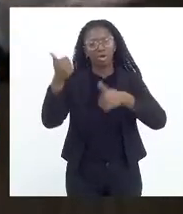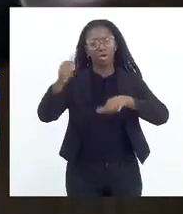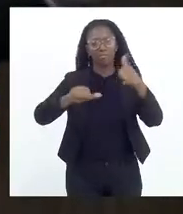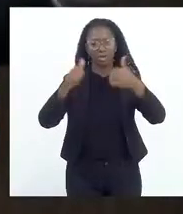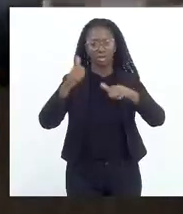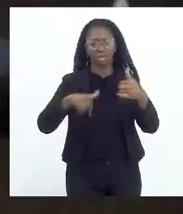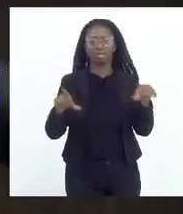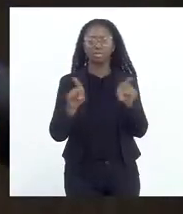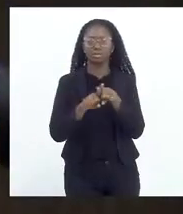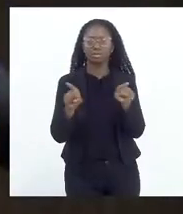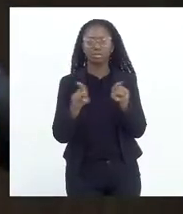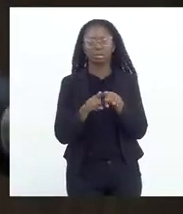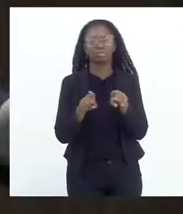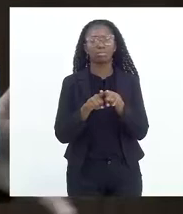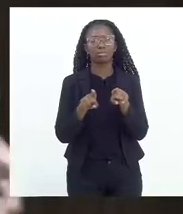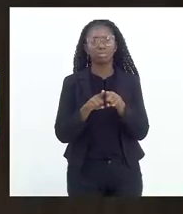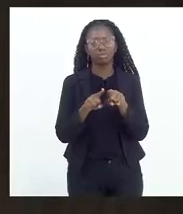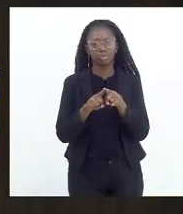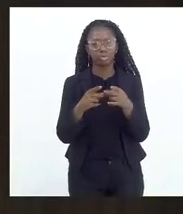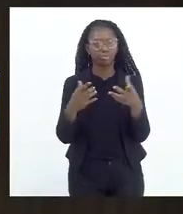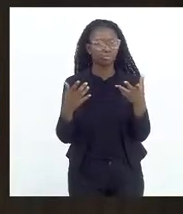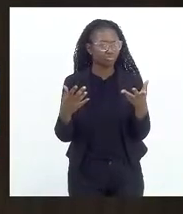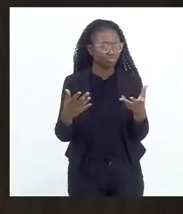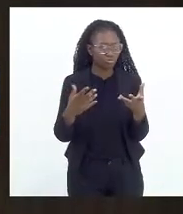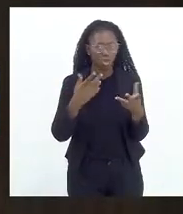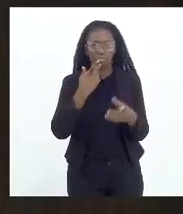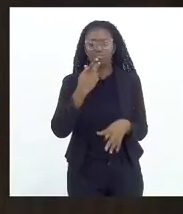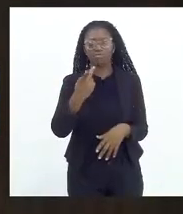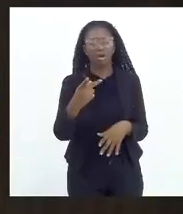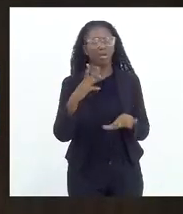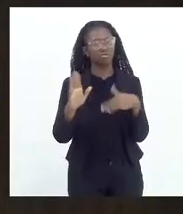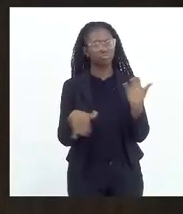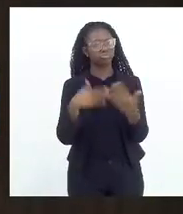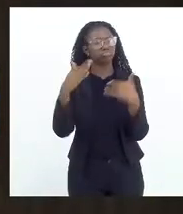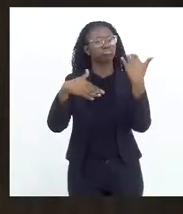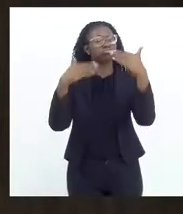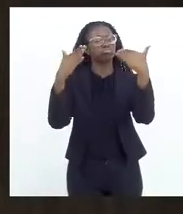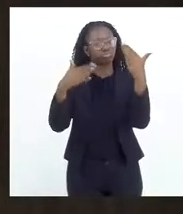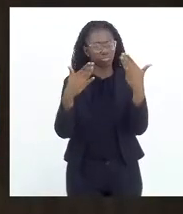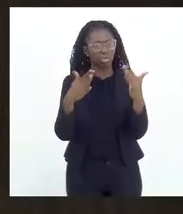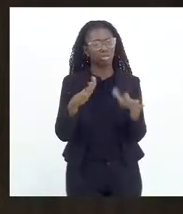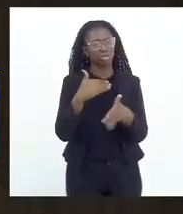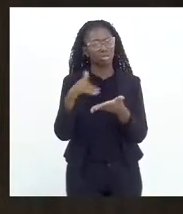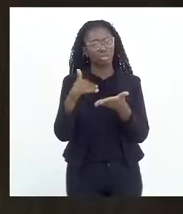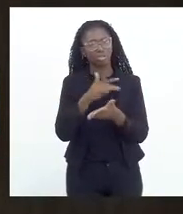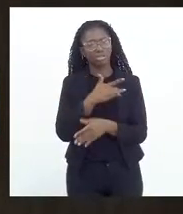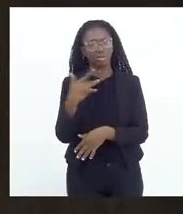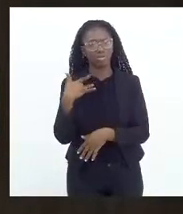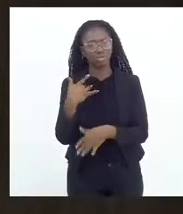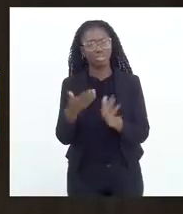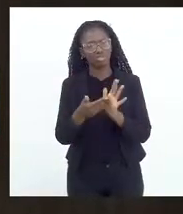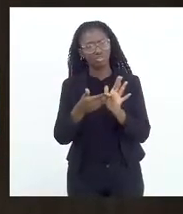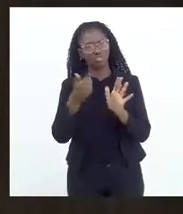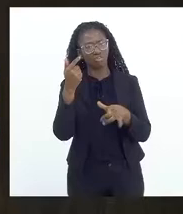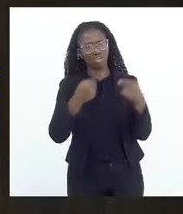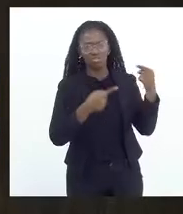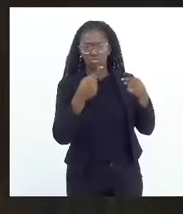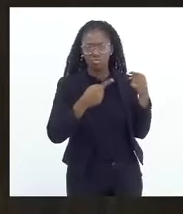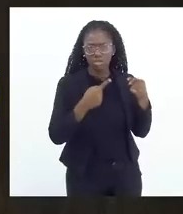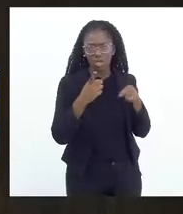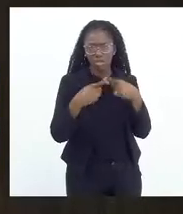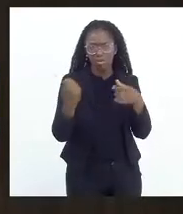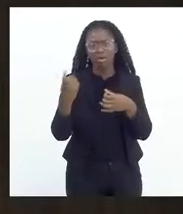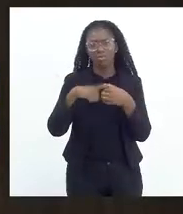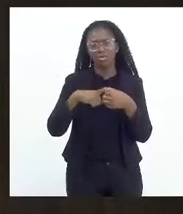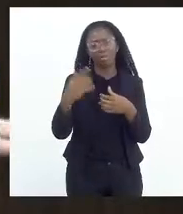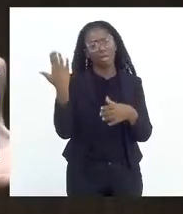inclusive com um parecer avançado da Secretaria de Saúde, se pudesse retirar de pauta, voltamos na semana que vem, inclusive